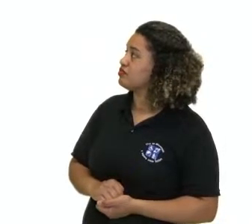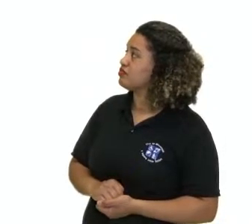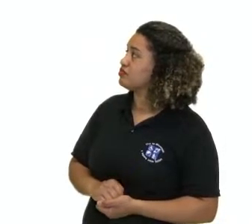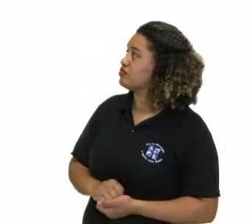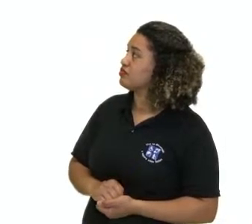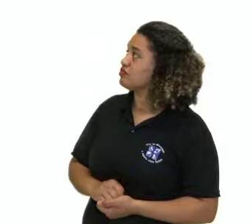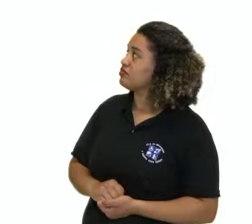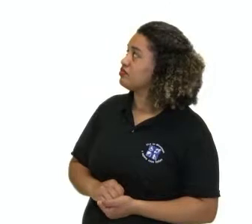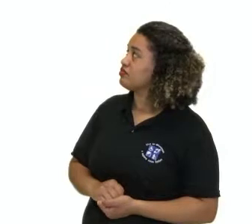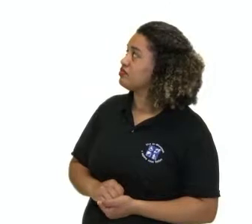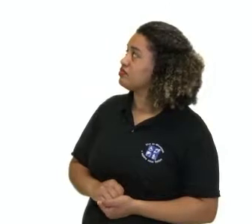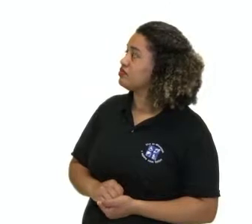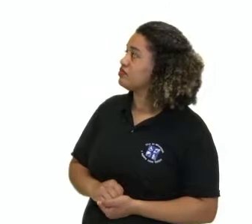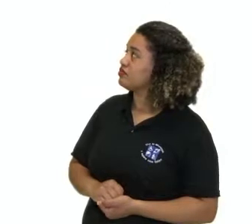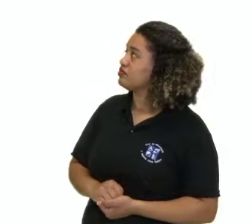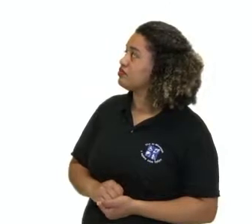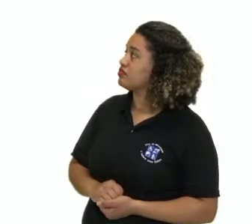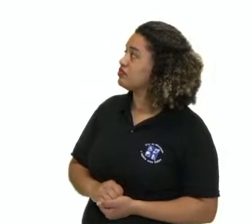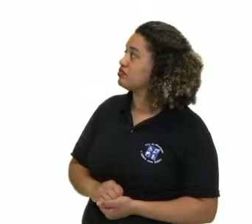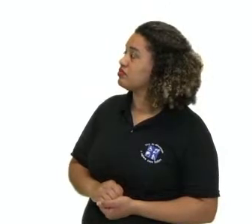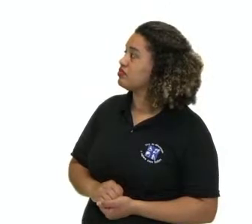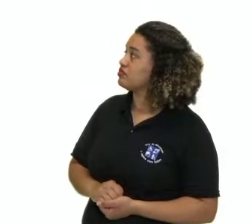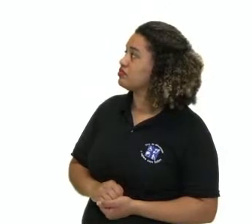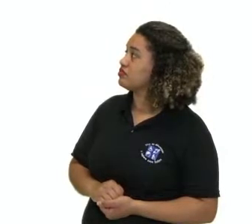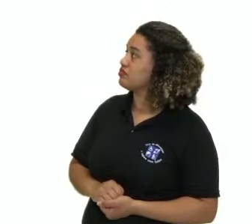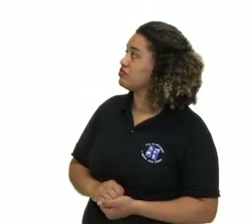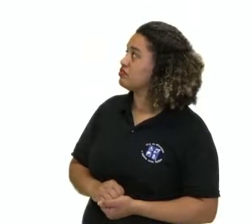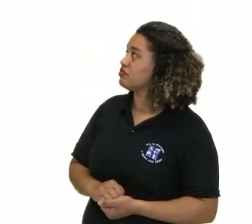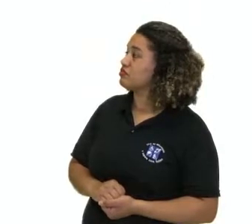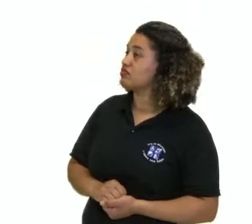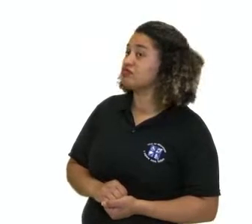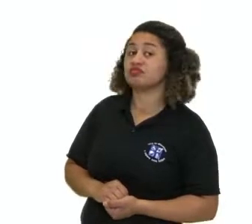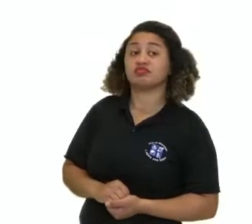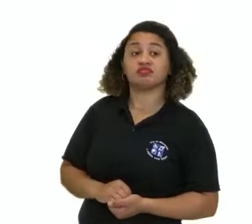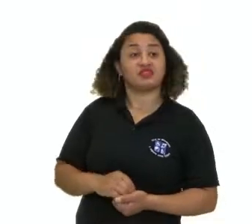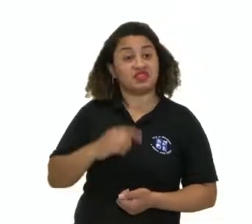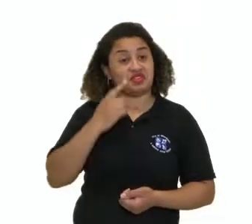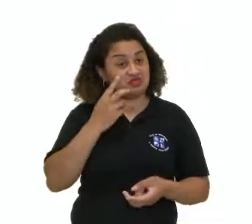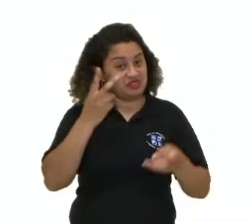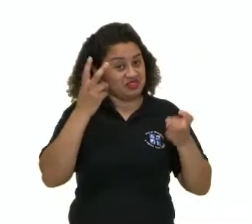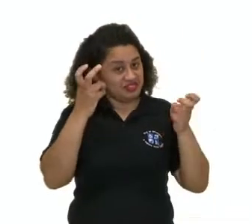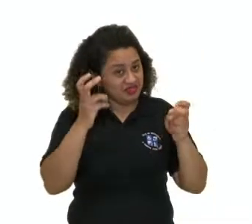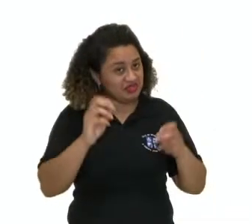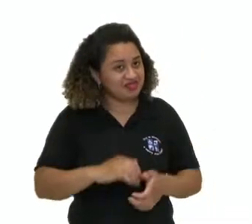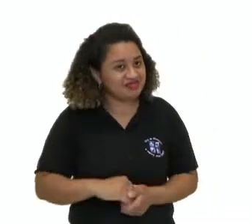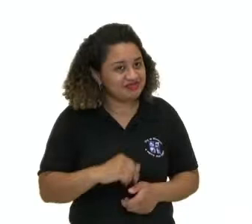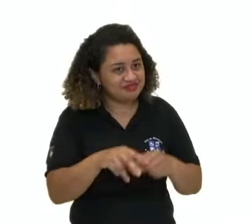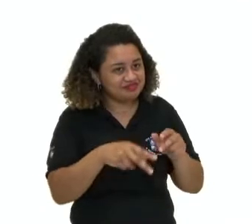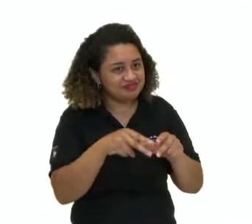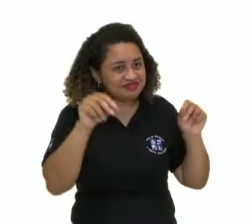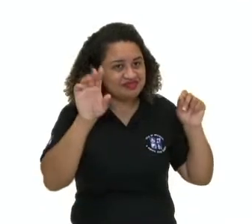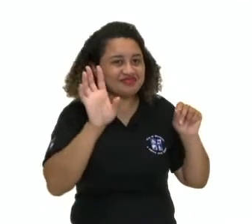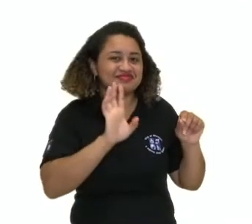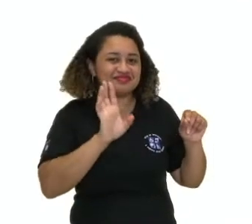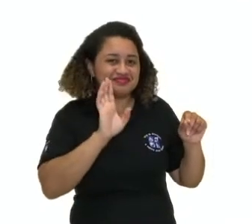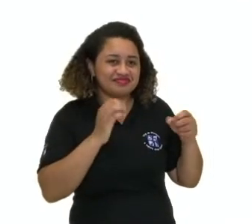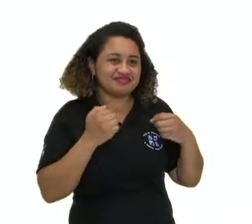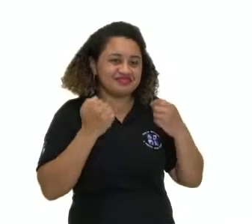30 segundos para se render. Esse é o espírito. Olha só que presente bacana que ele entregou,